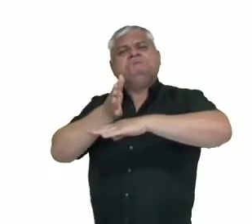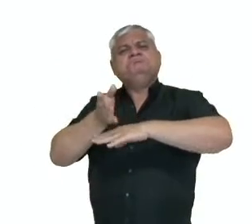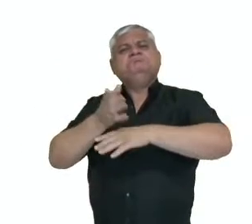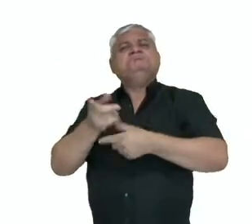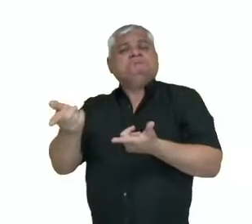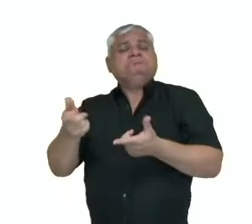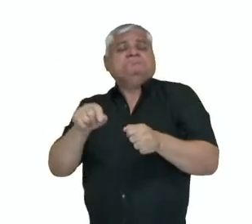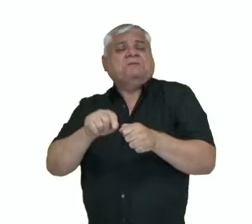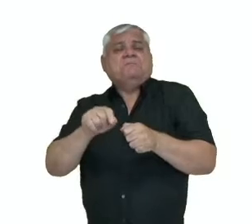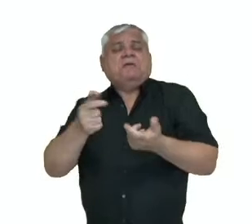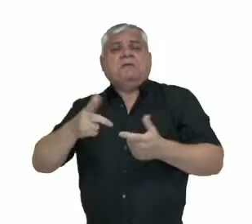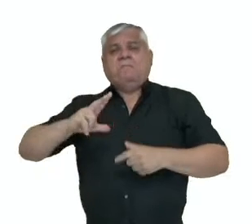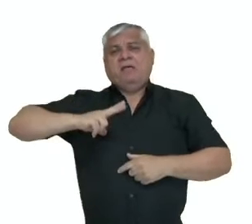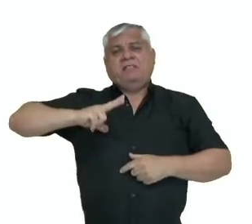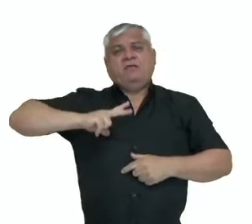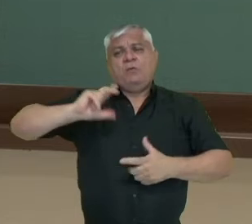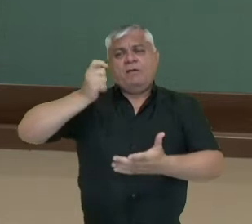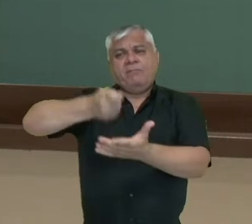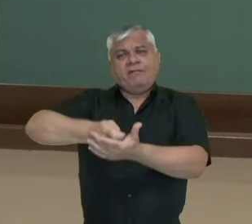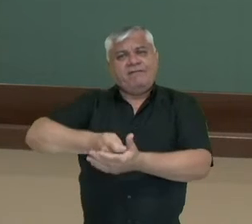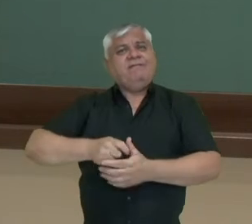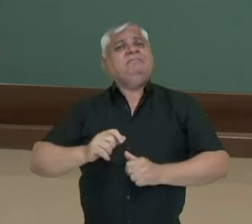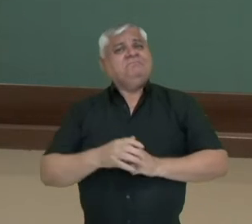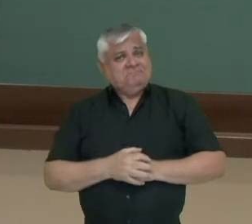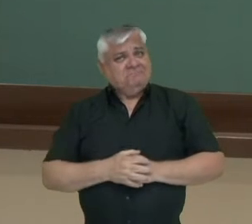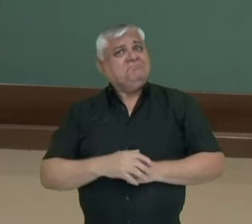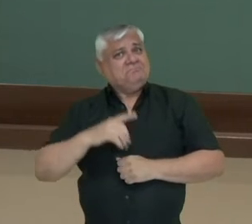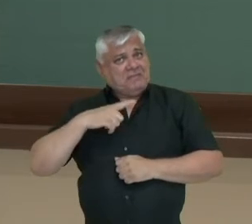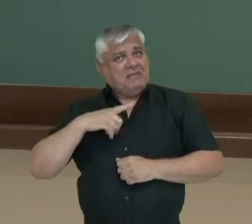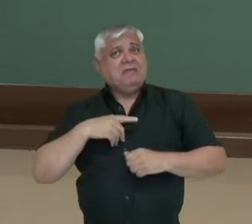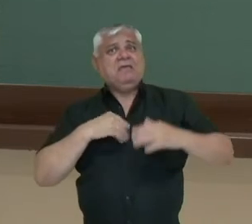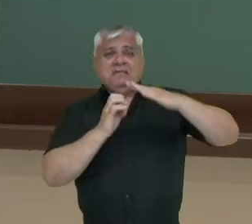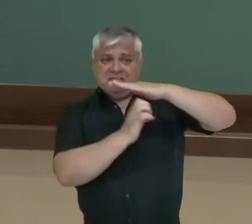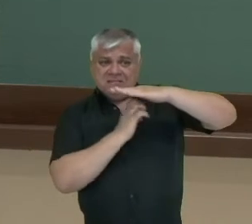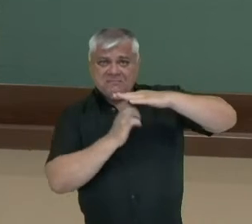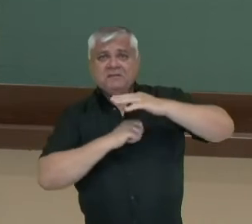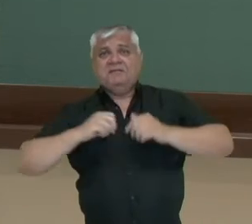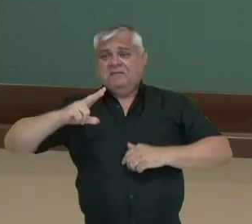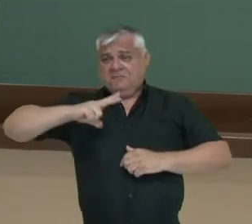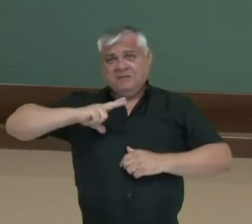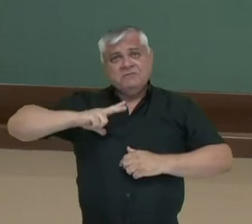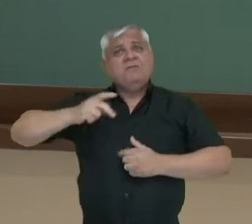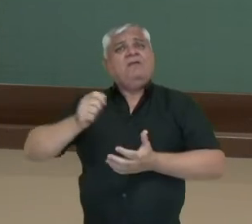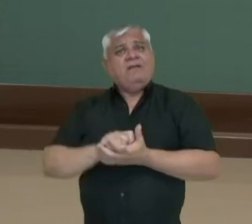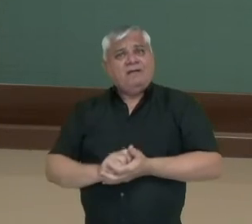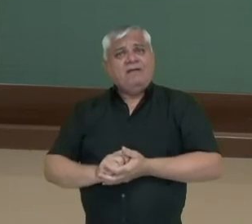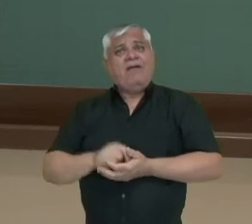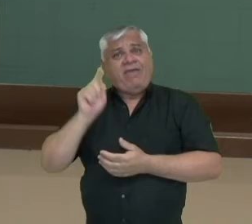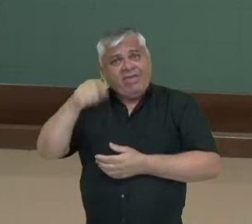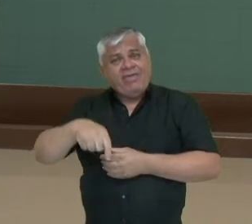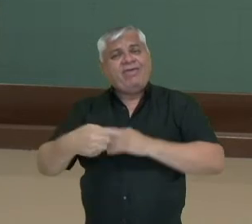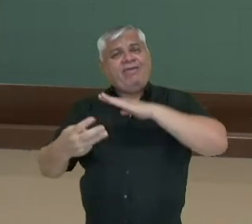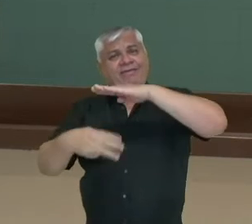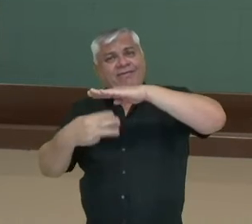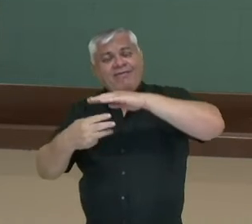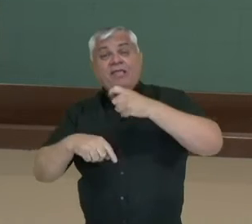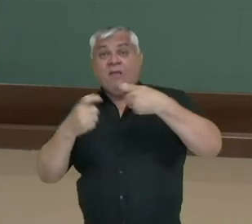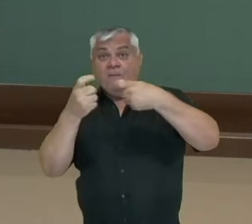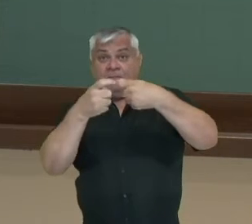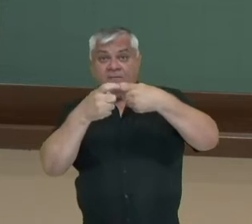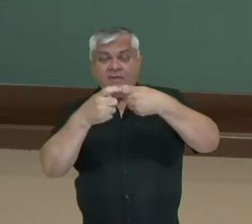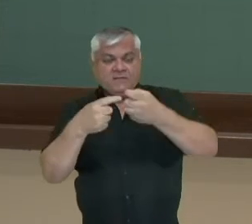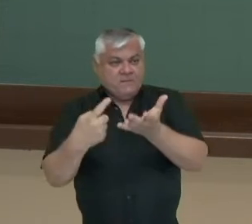de plano de saúde. Nós temos operadores de plano de saúde no nosso país que são cooperativas. Os médicos formam